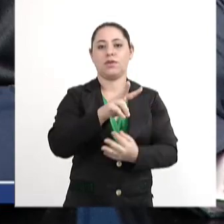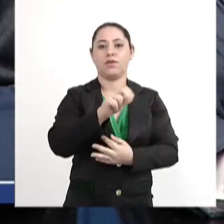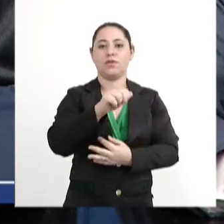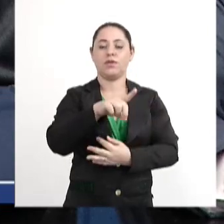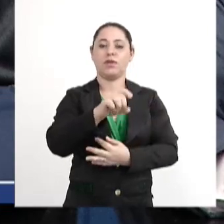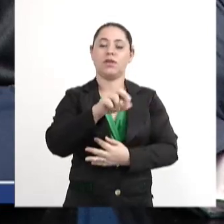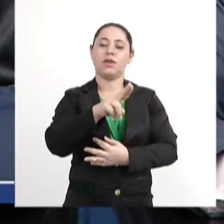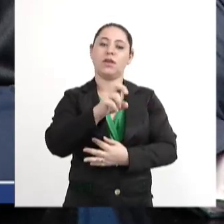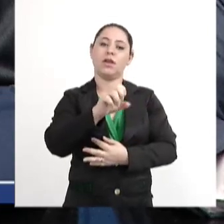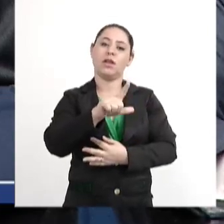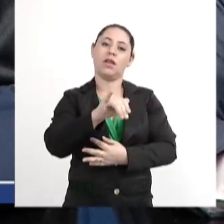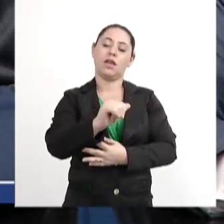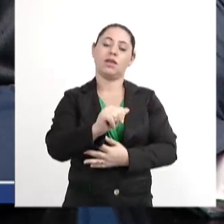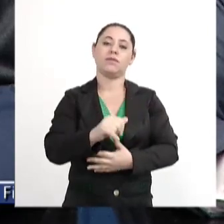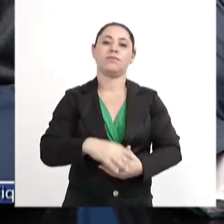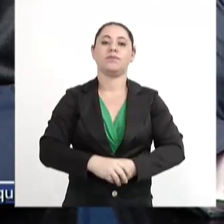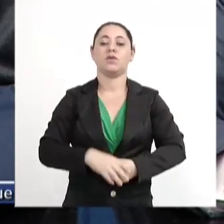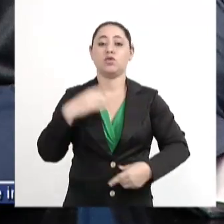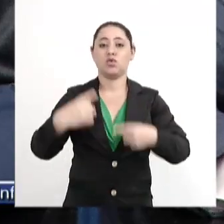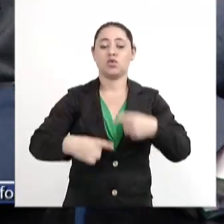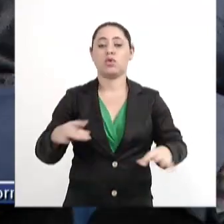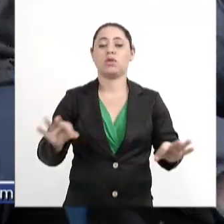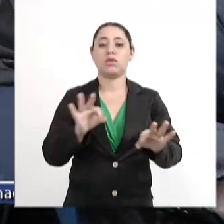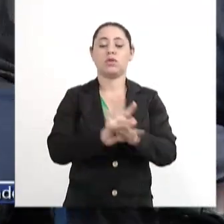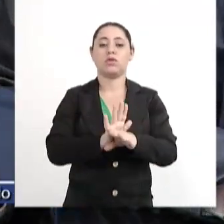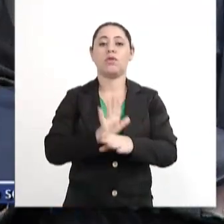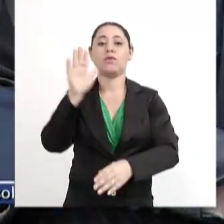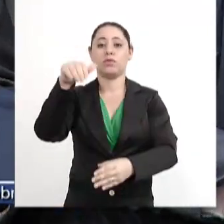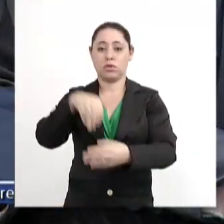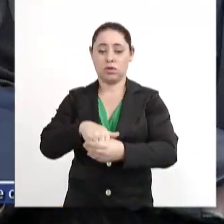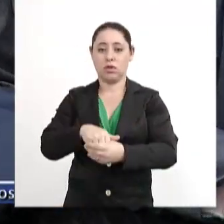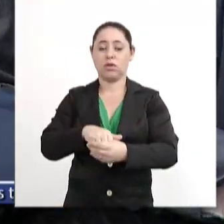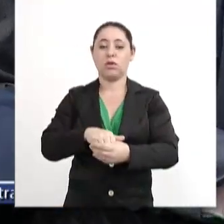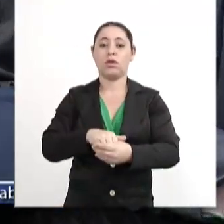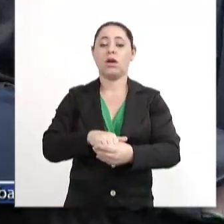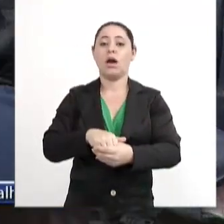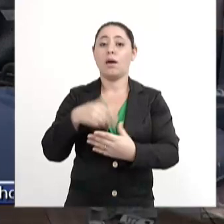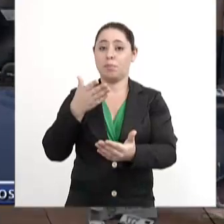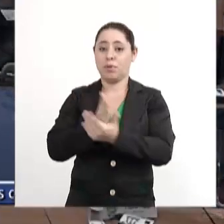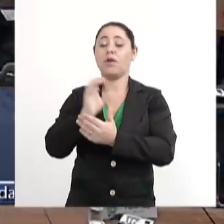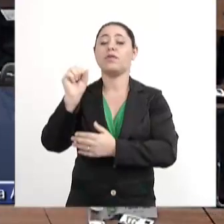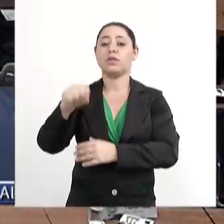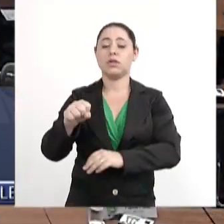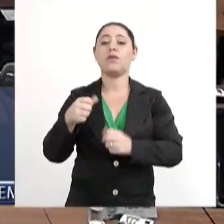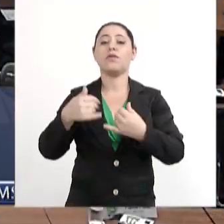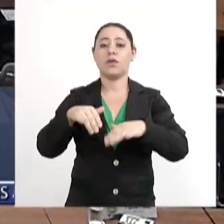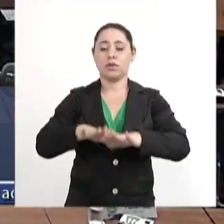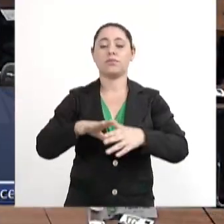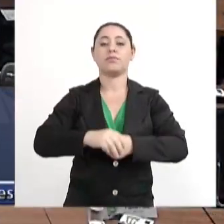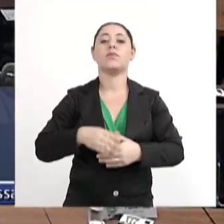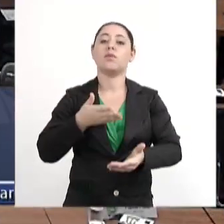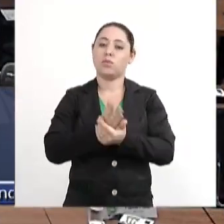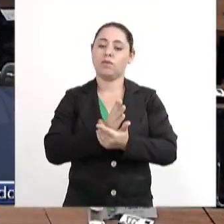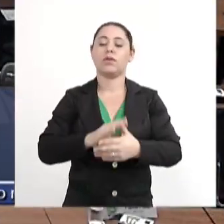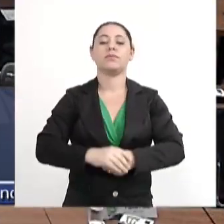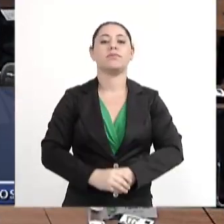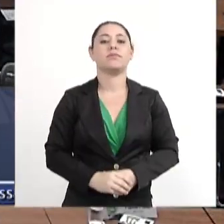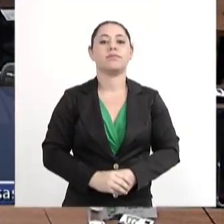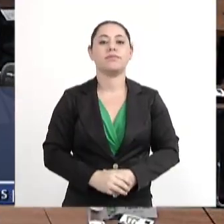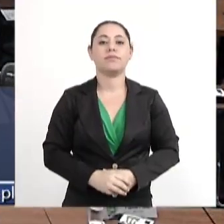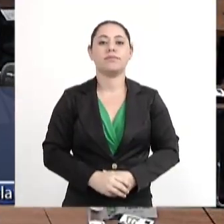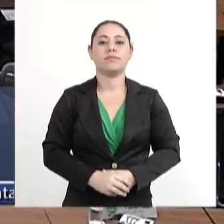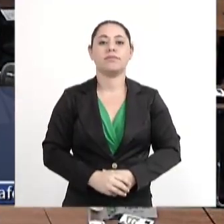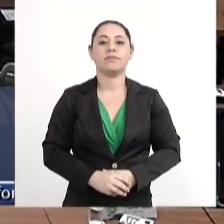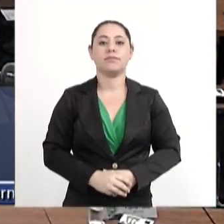Bright. Em discussão, encerrada a discussão e votação. Deputados que aprovam permaneçam como se encontra aprovado ao expediente.